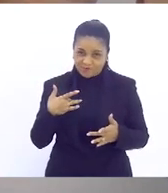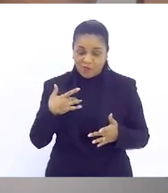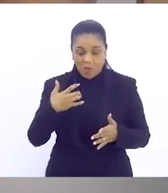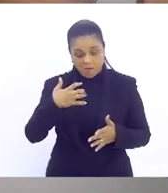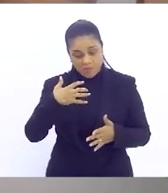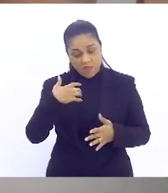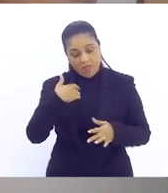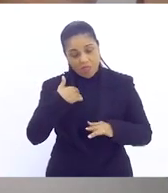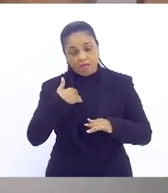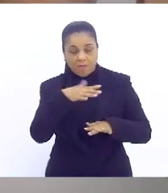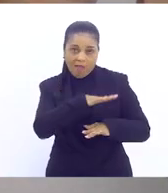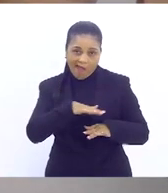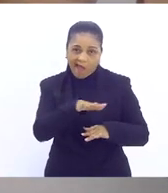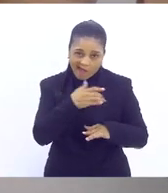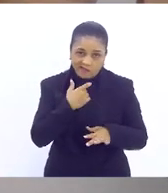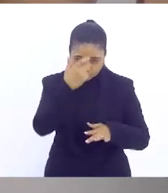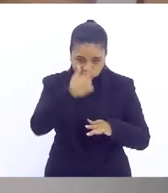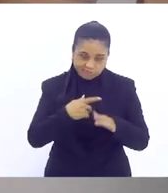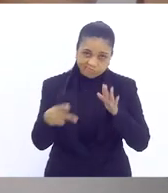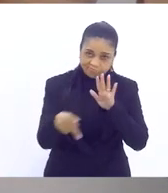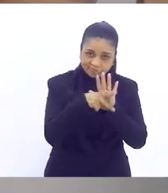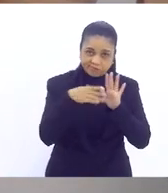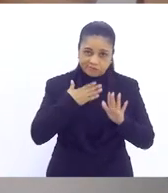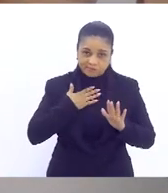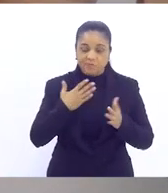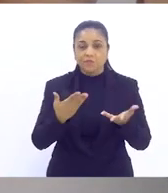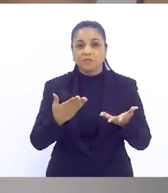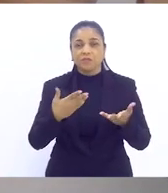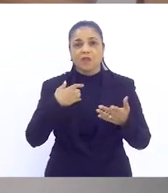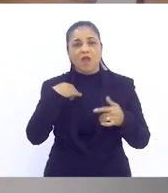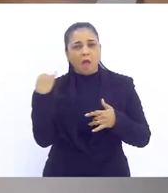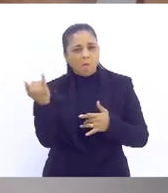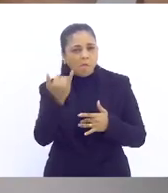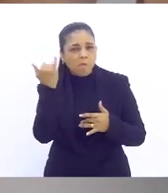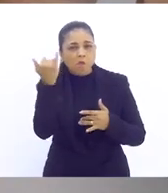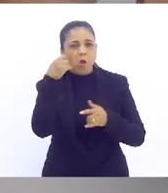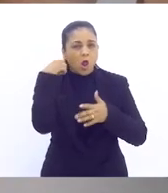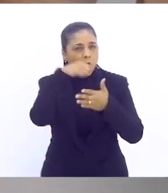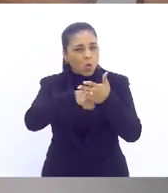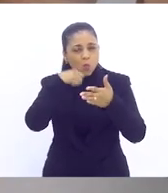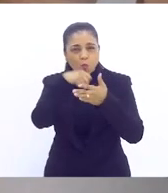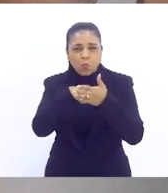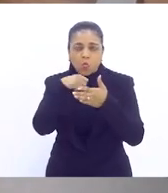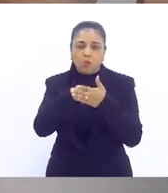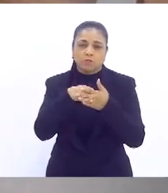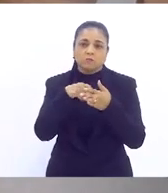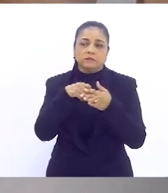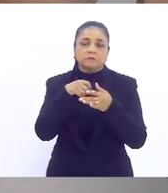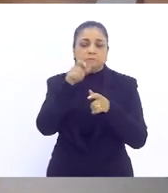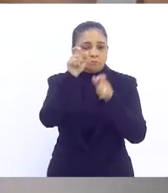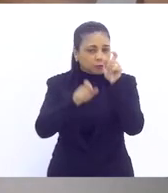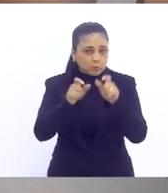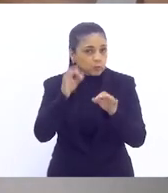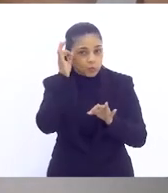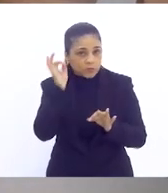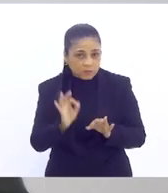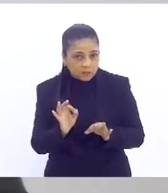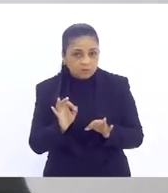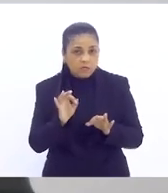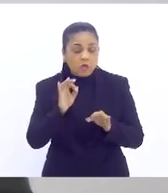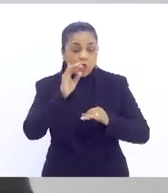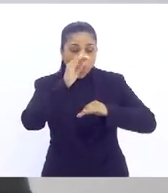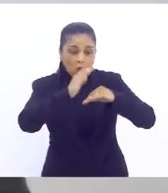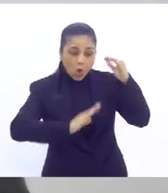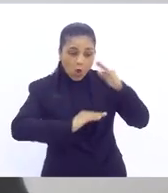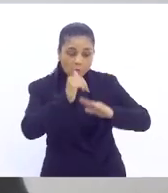me toca né É lá a importância foi tão grande a luta que muitos não entenderam que botaram os